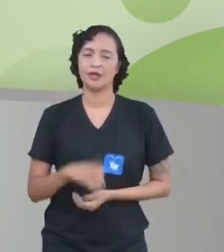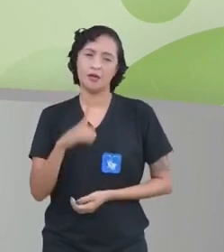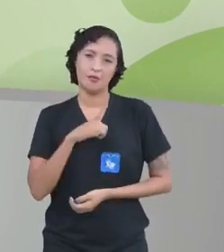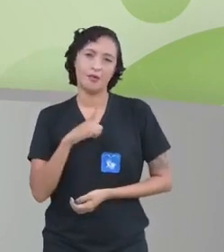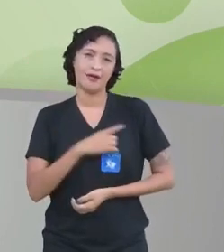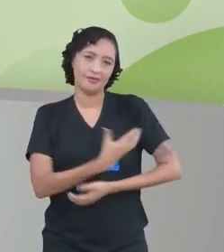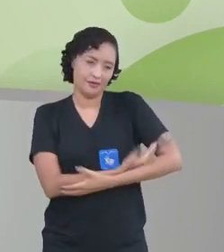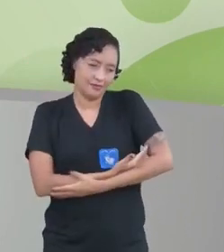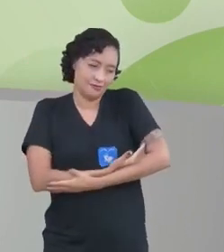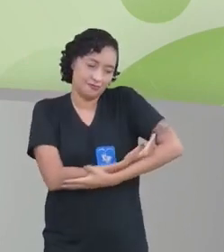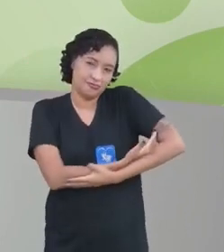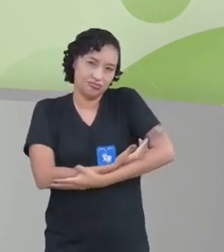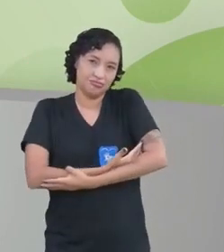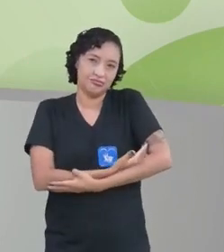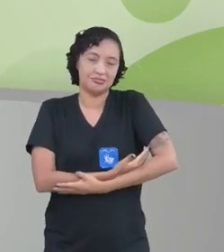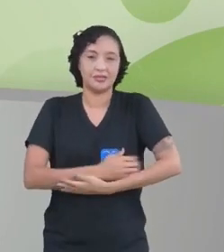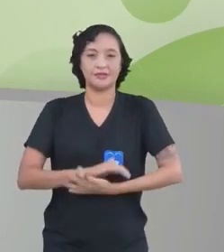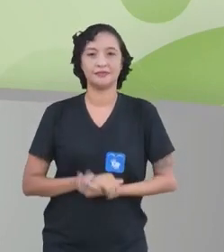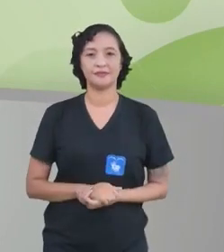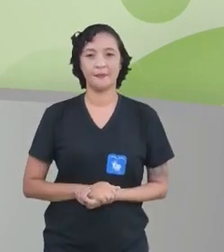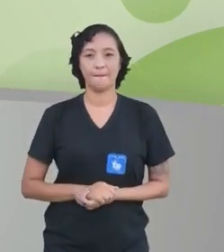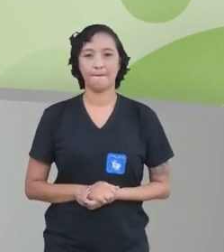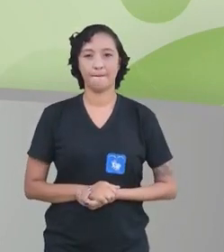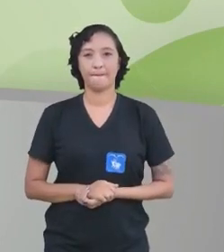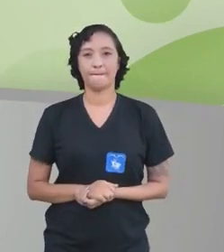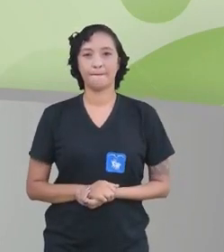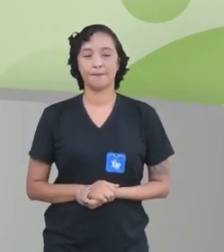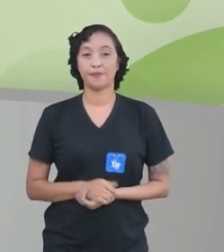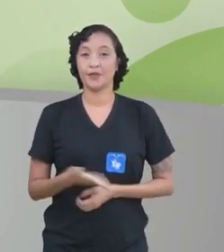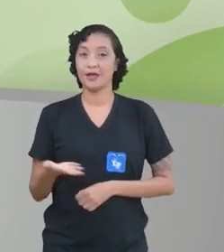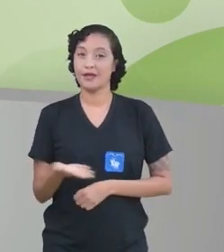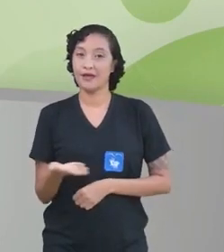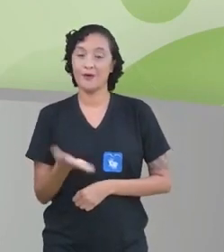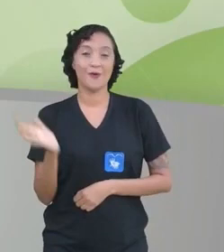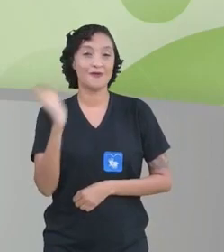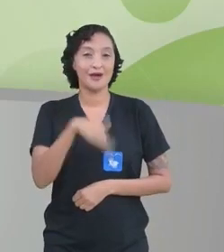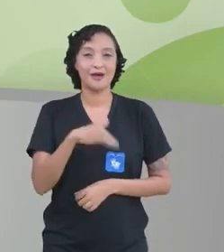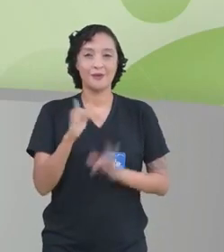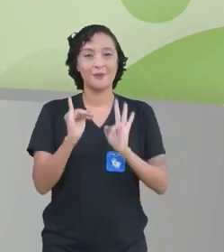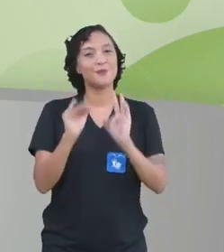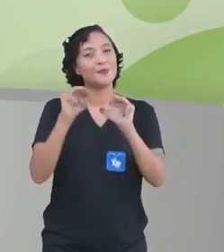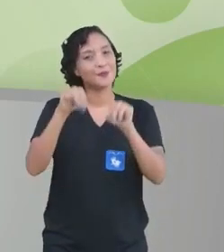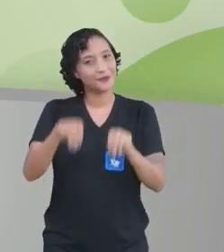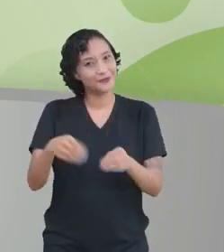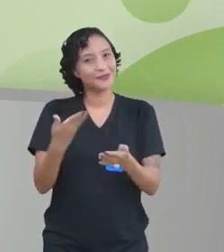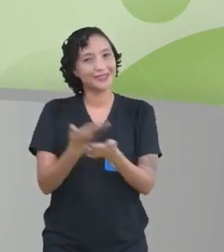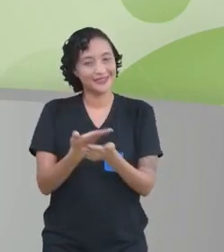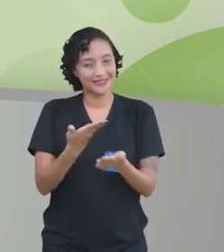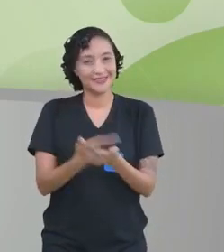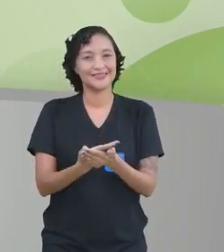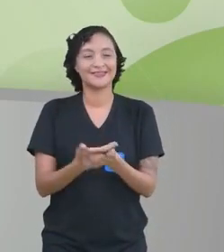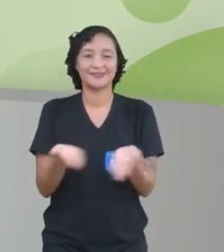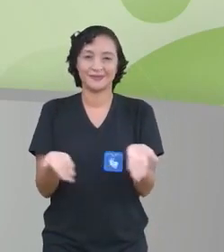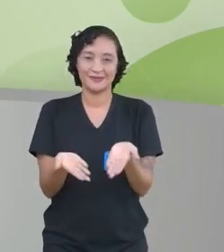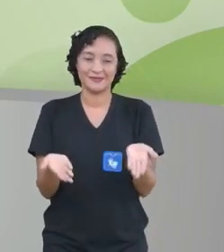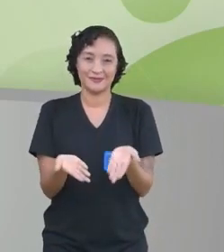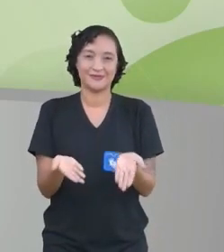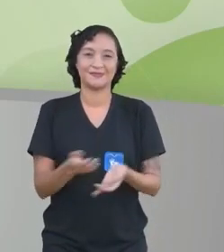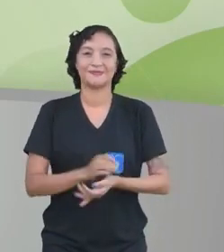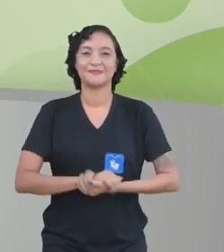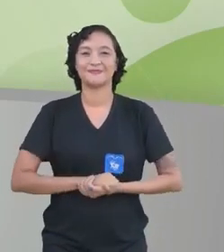ser. E aqui eu chamo vocês para as considerações finais da nossa aula de hoje. Vamos